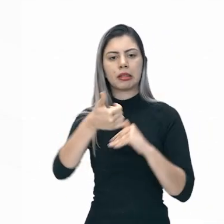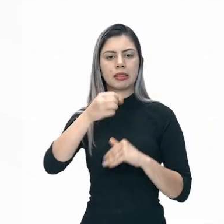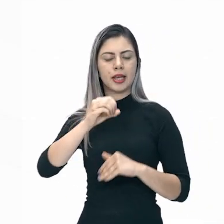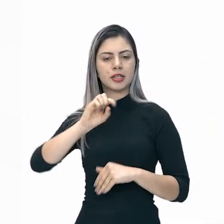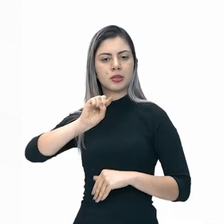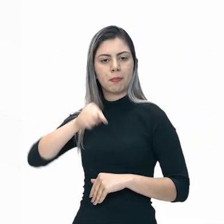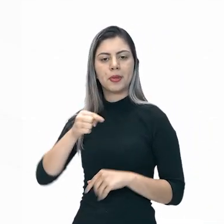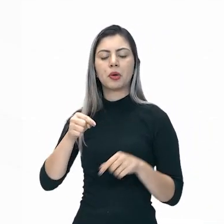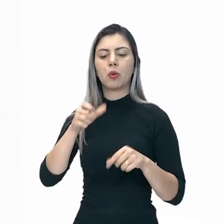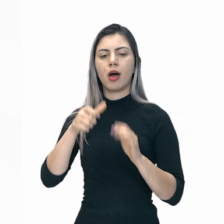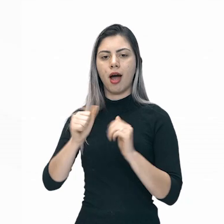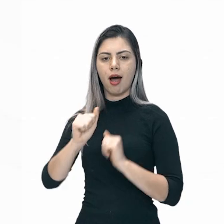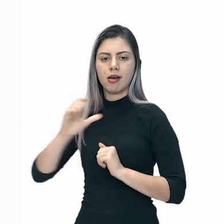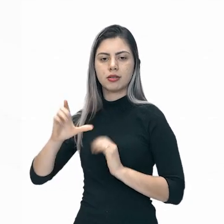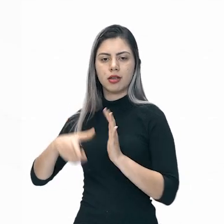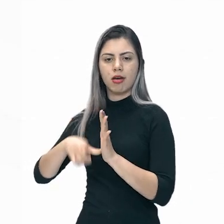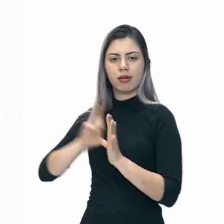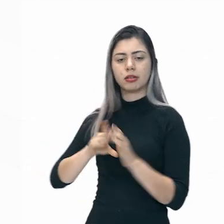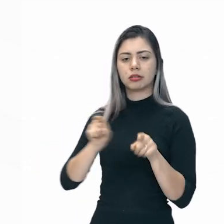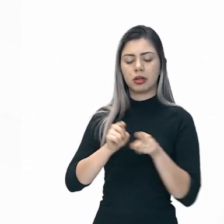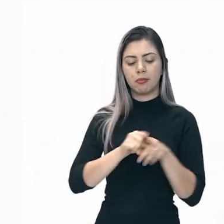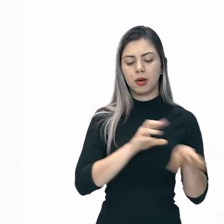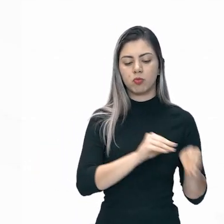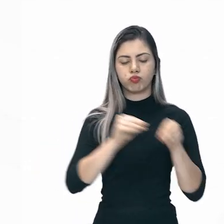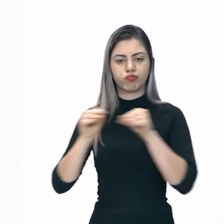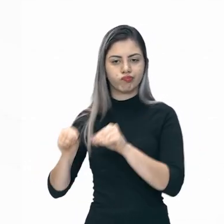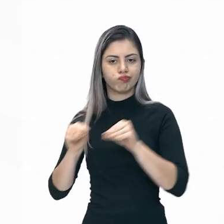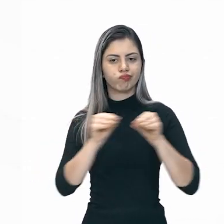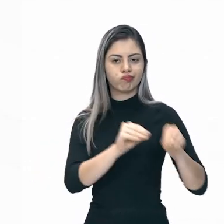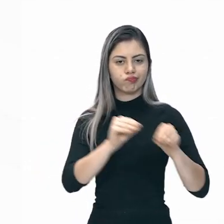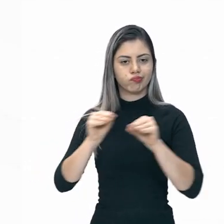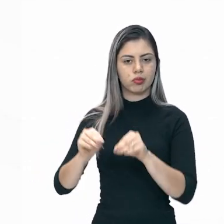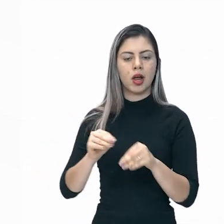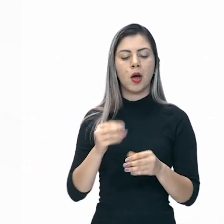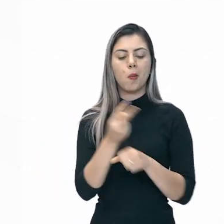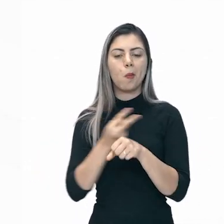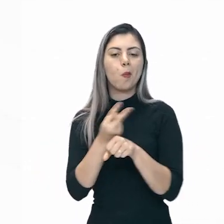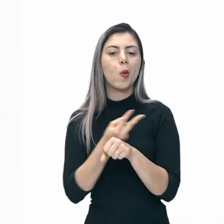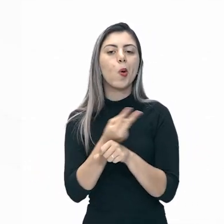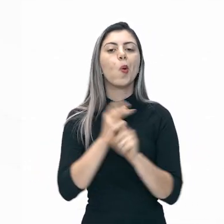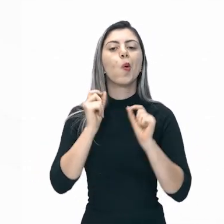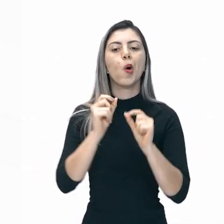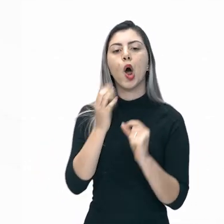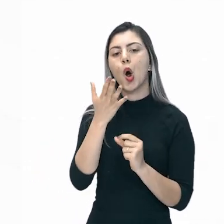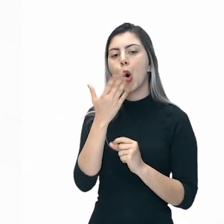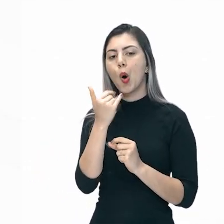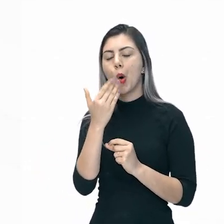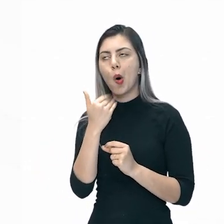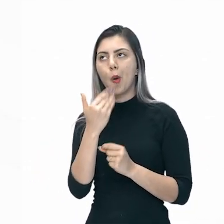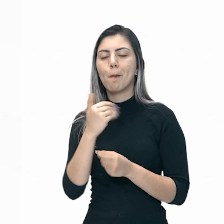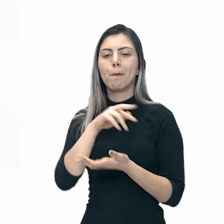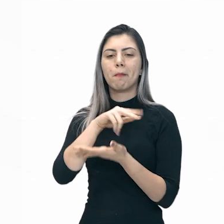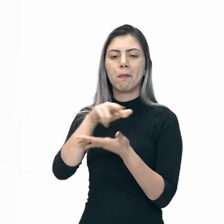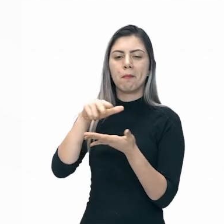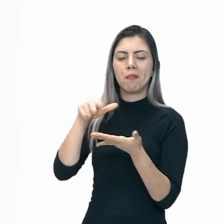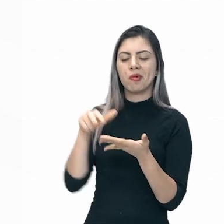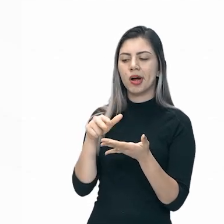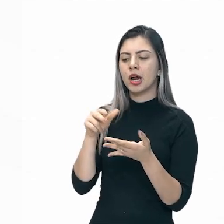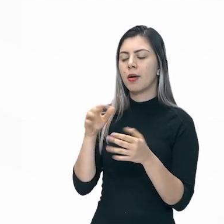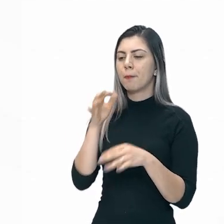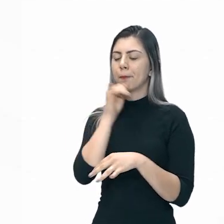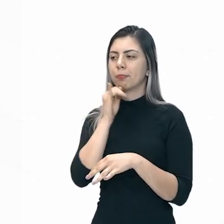eram nômades, deslocavam-se de um lugar para o outro em busca de alimentos, ou seja, procuravam tudo o que